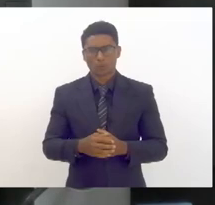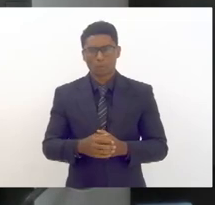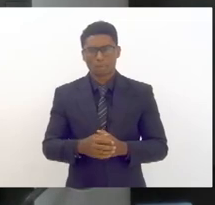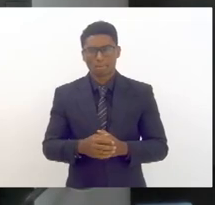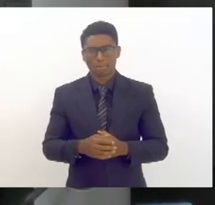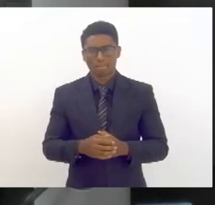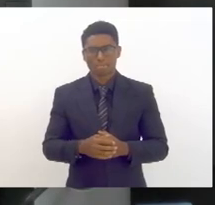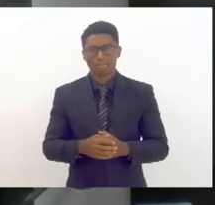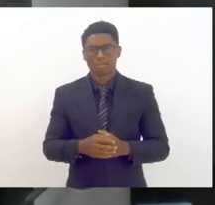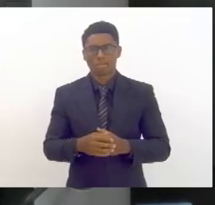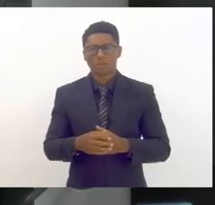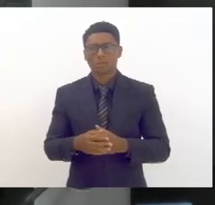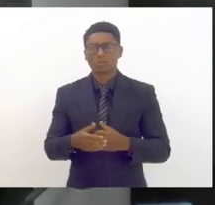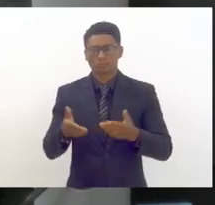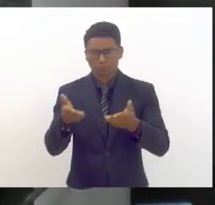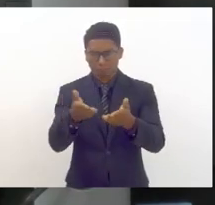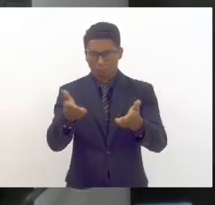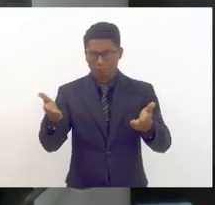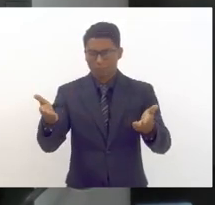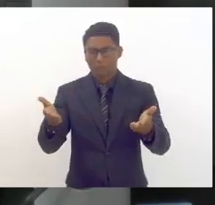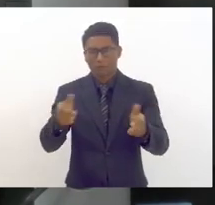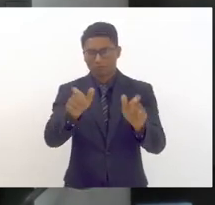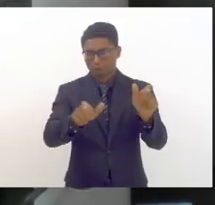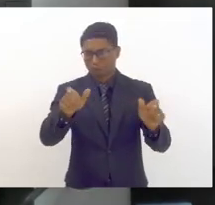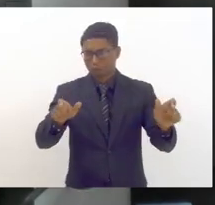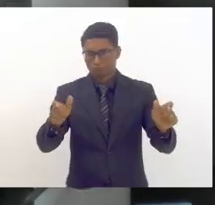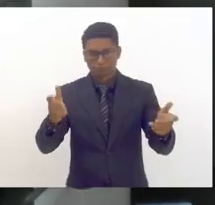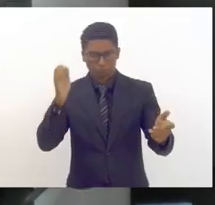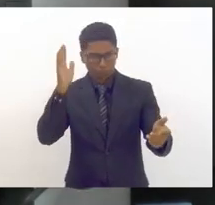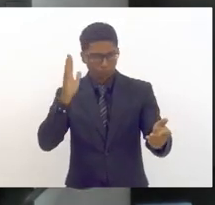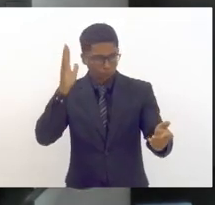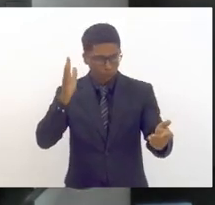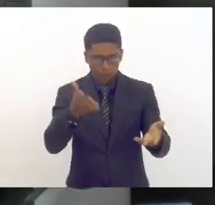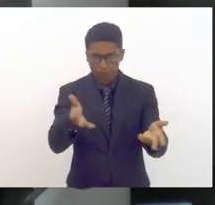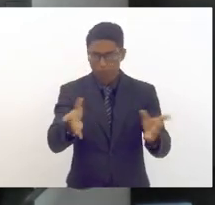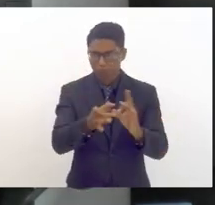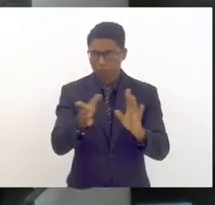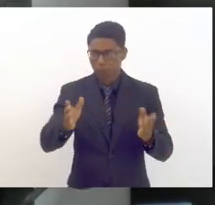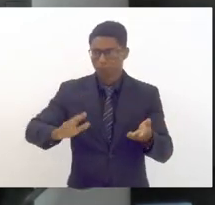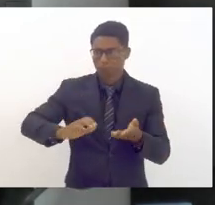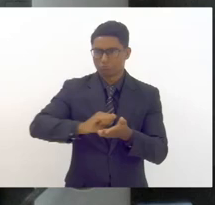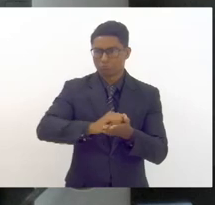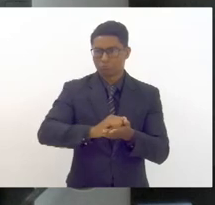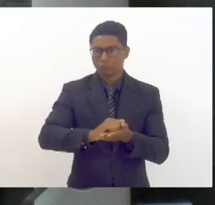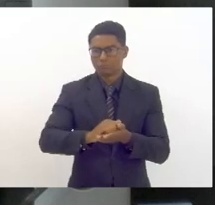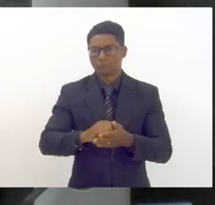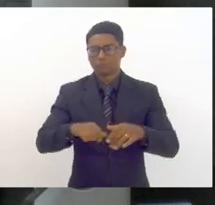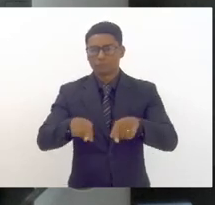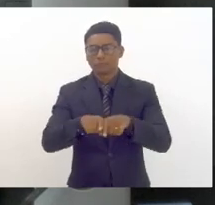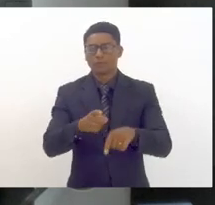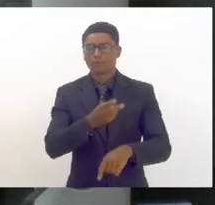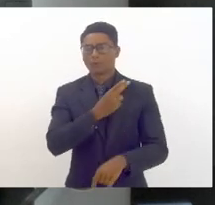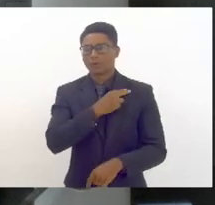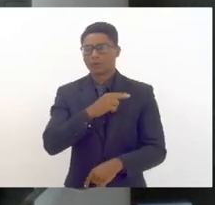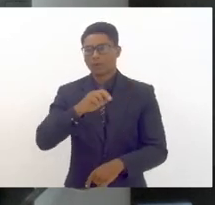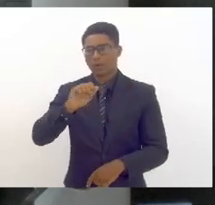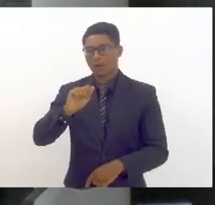abro para inscrição. Quem, eu não sei se o Coronel Albucassis gostaria de